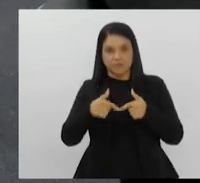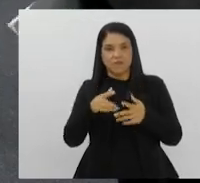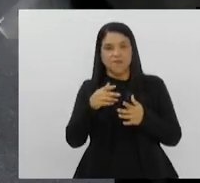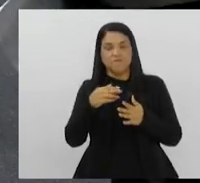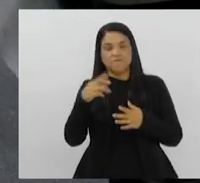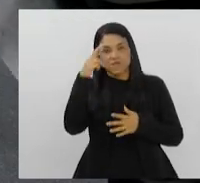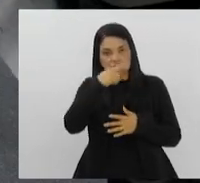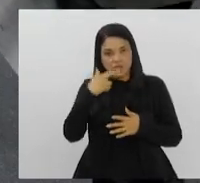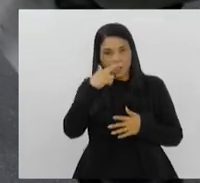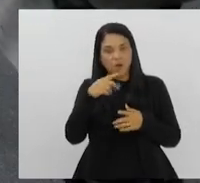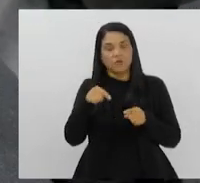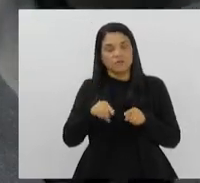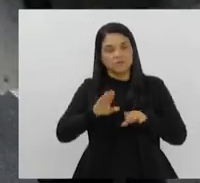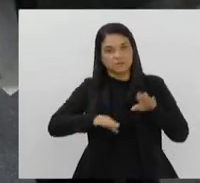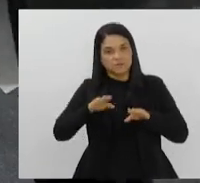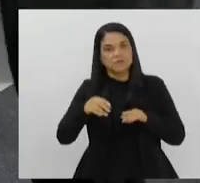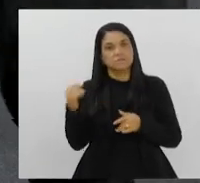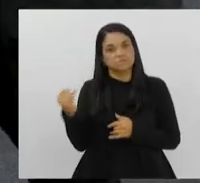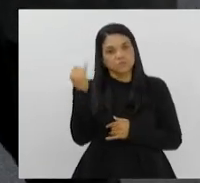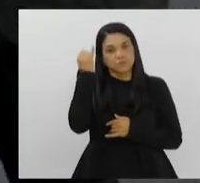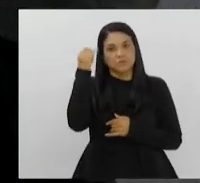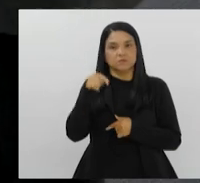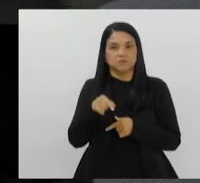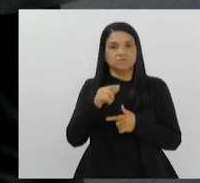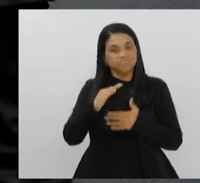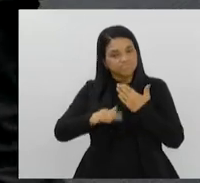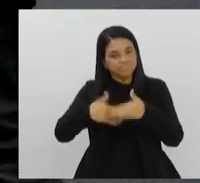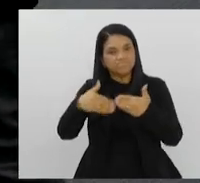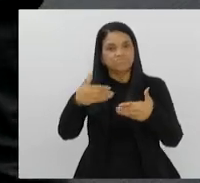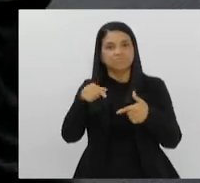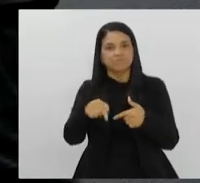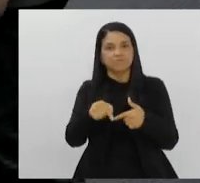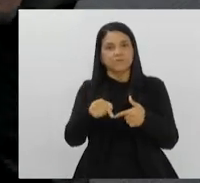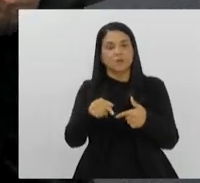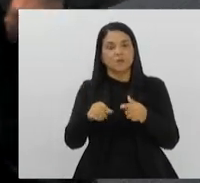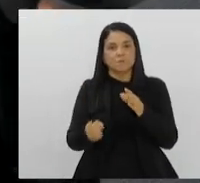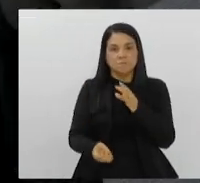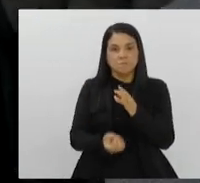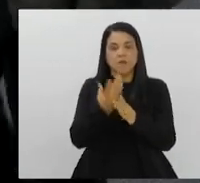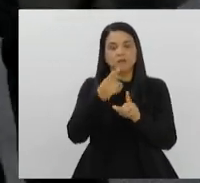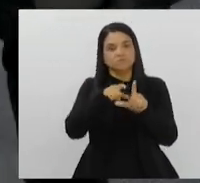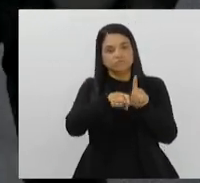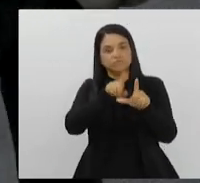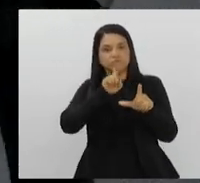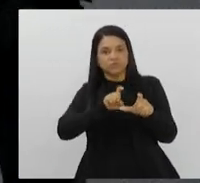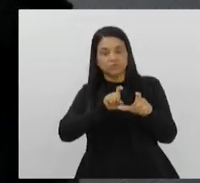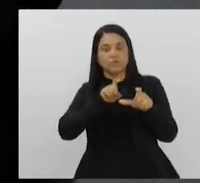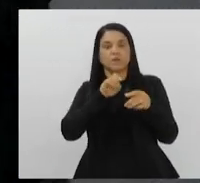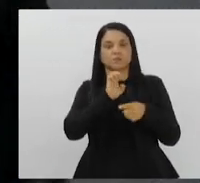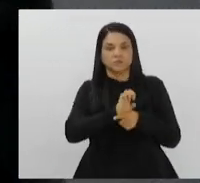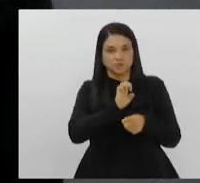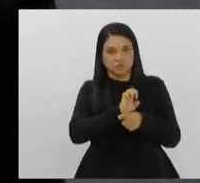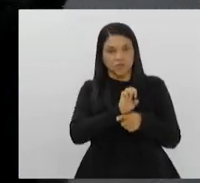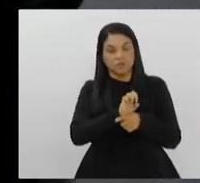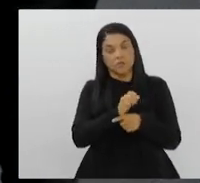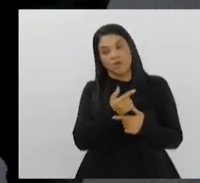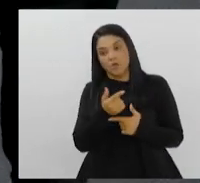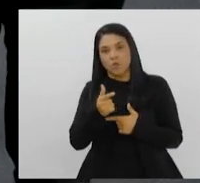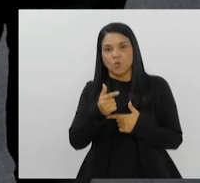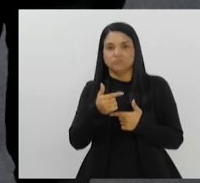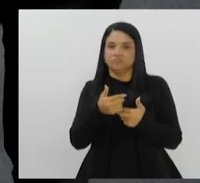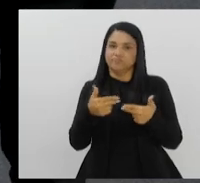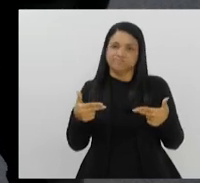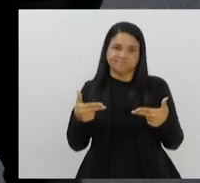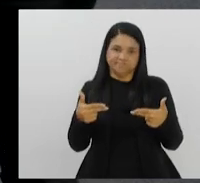complexa, em alguns casos é fundamental se avançar na construção de mais autonomia para os Estados, em outros casos não, como foi o